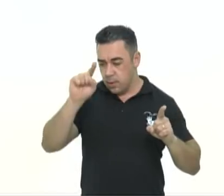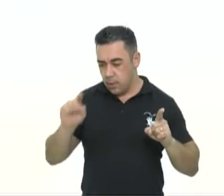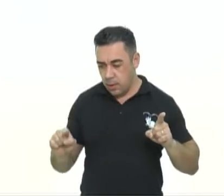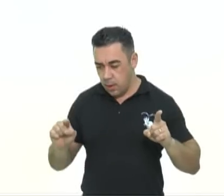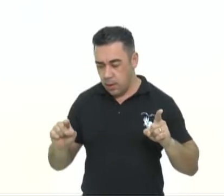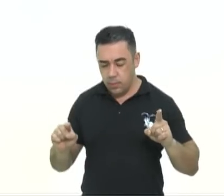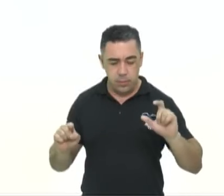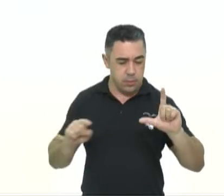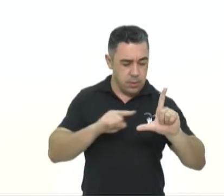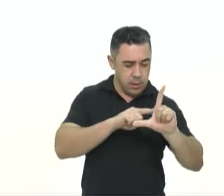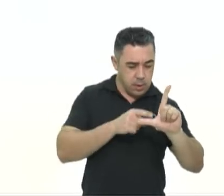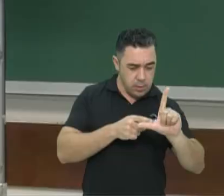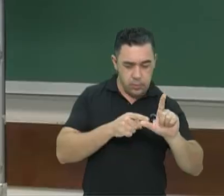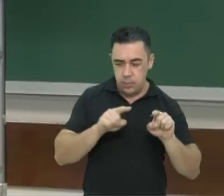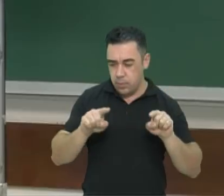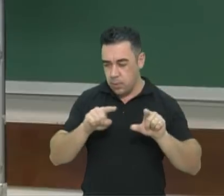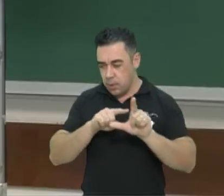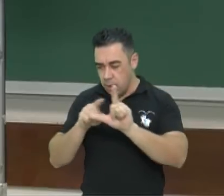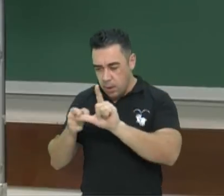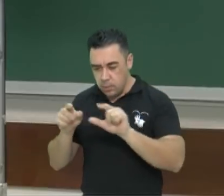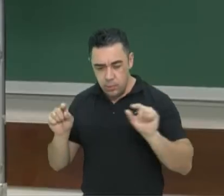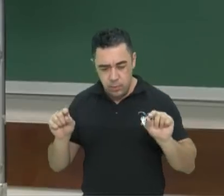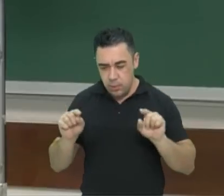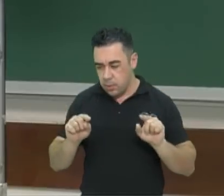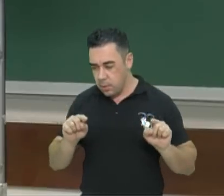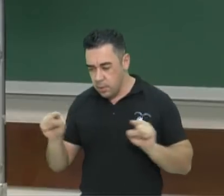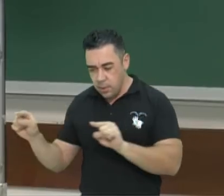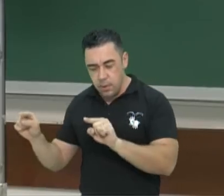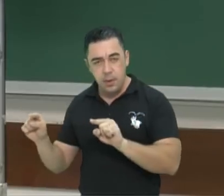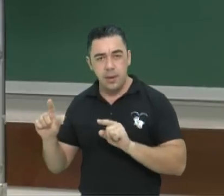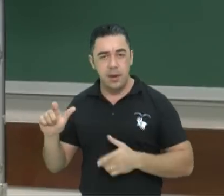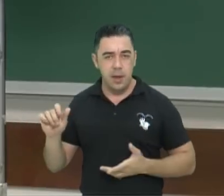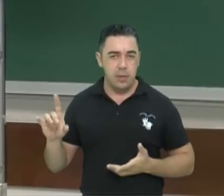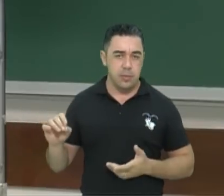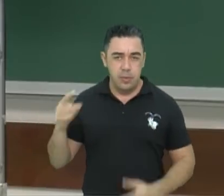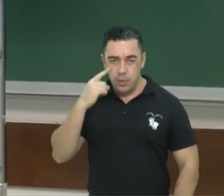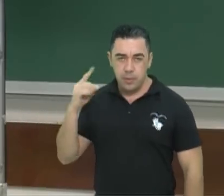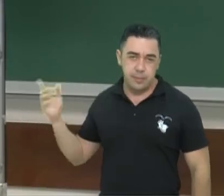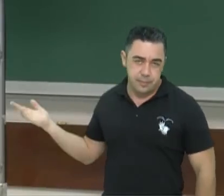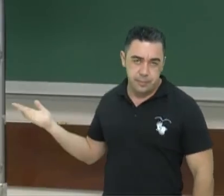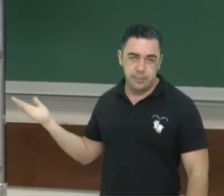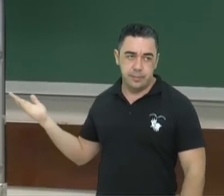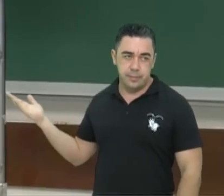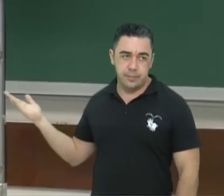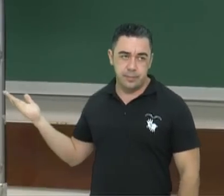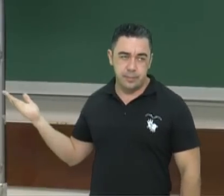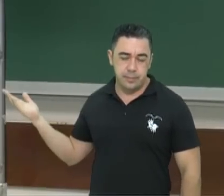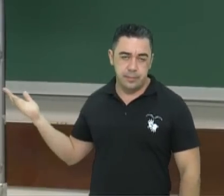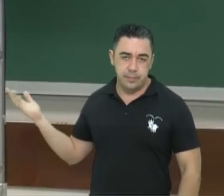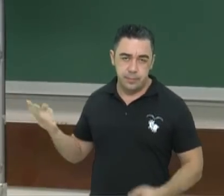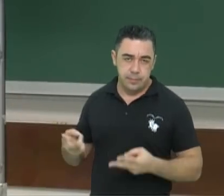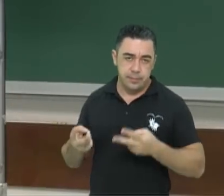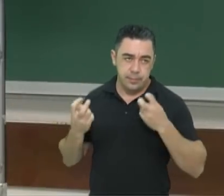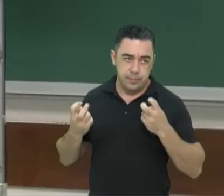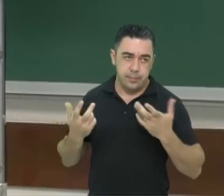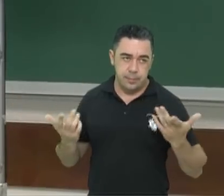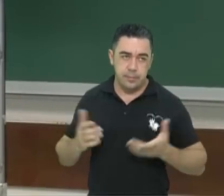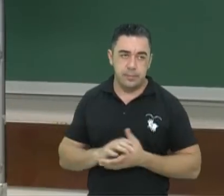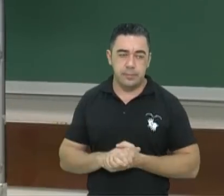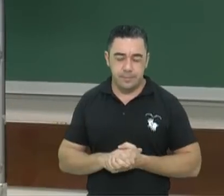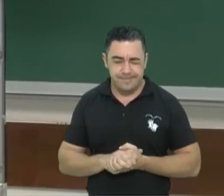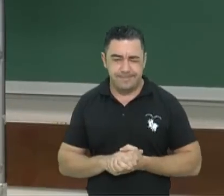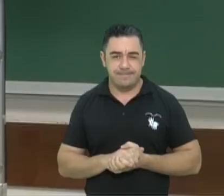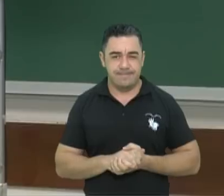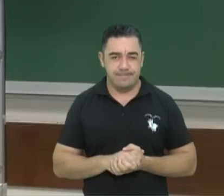lado, ângulo, lado. Como é que eu sei disso? Então, pela figura, ó. Eu tenho o lado, o ângulo e o